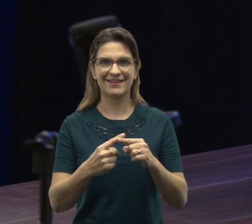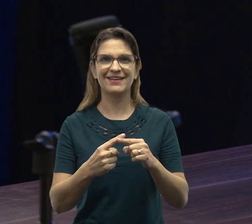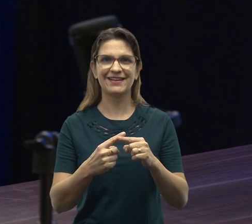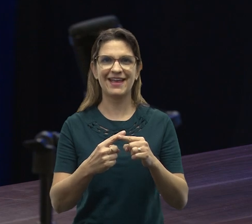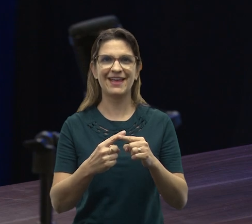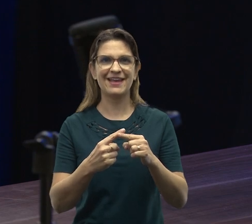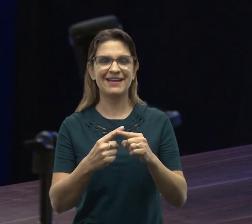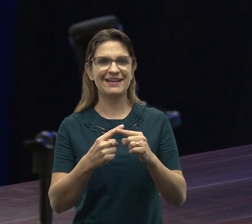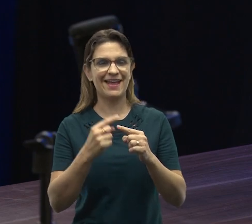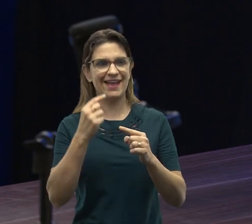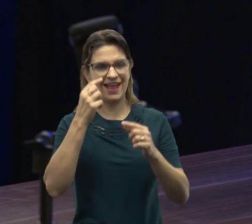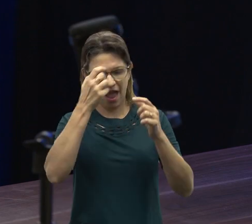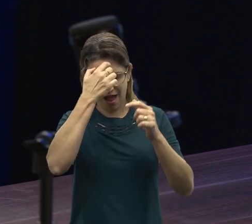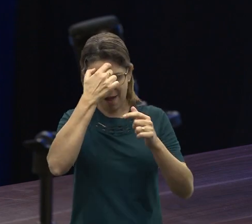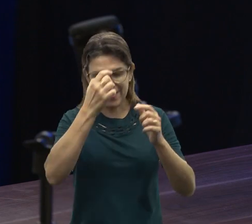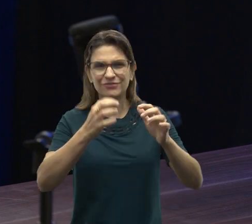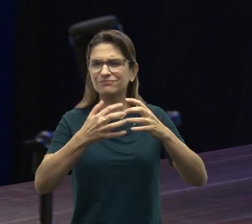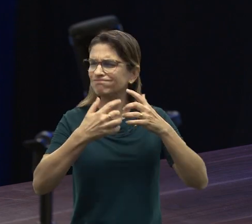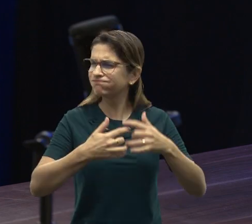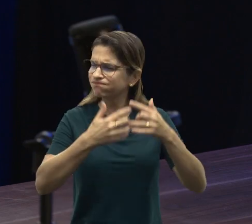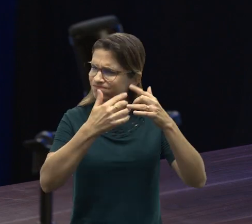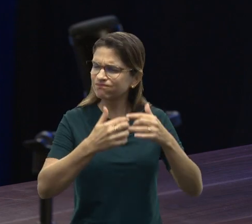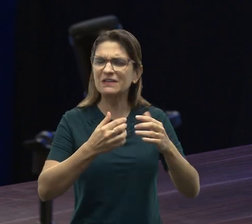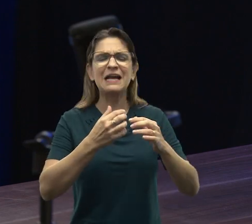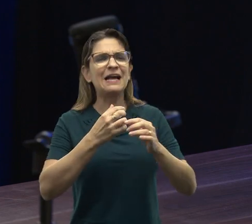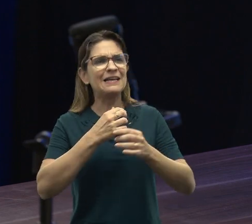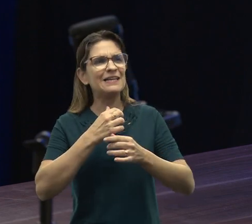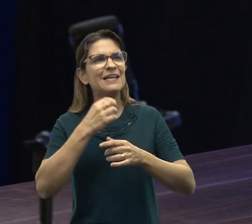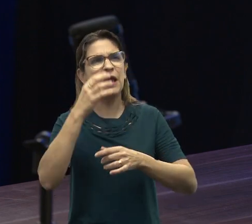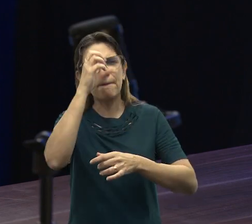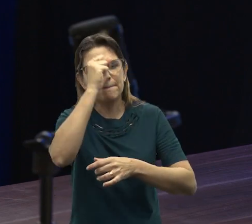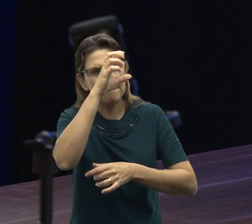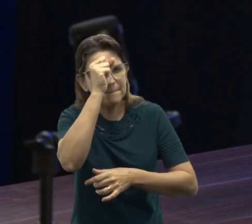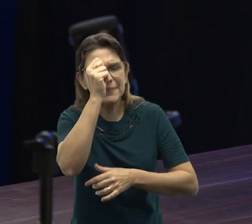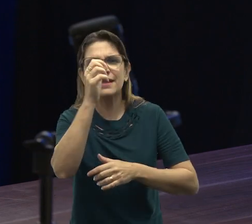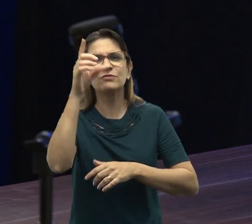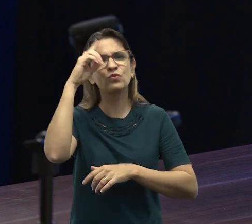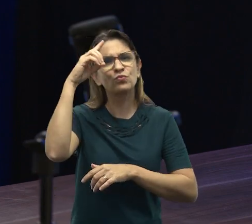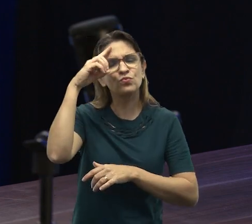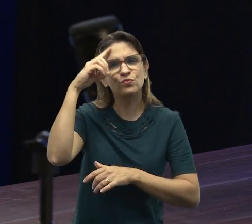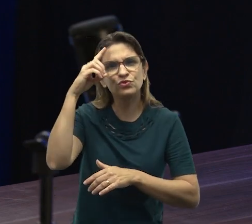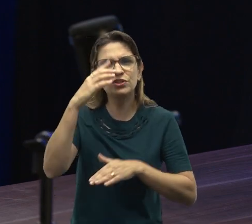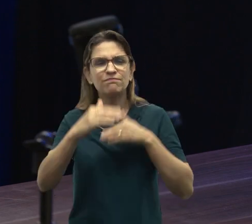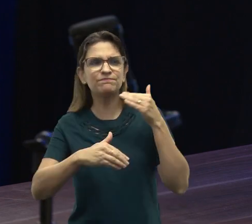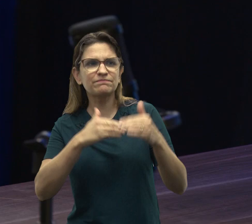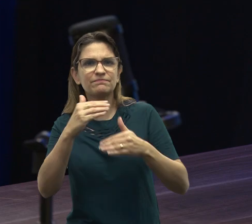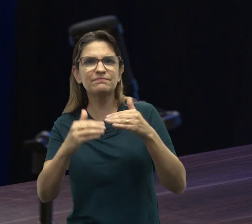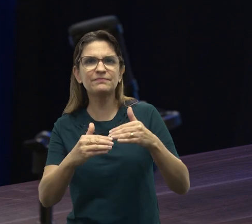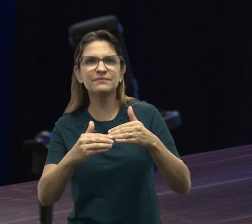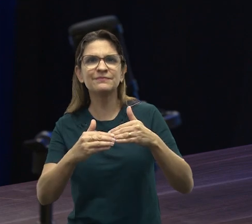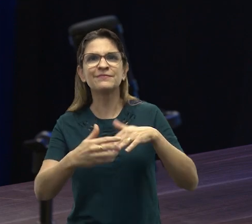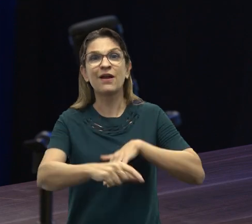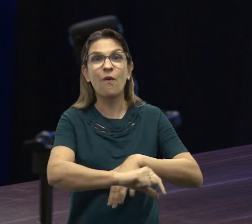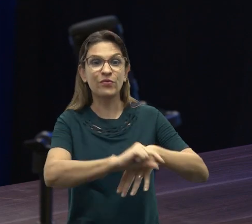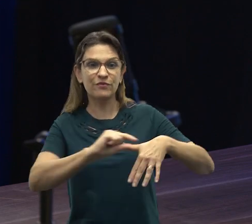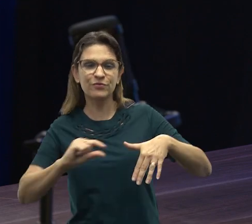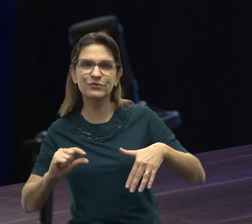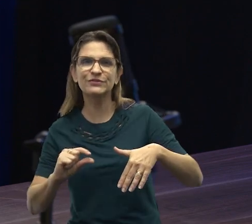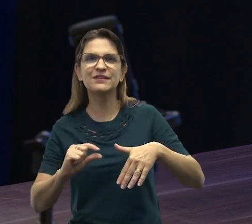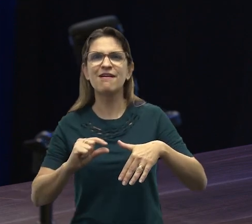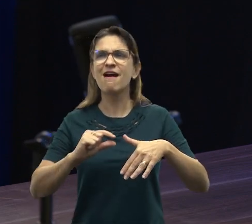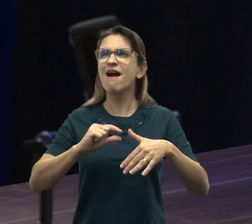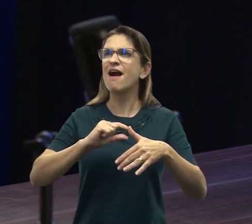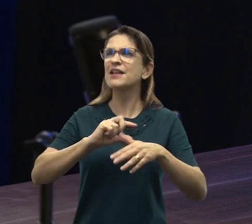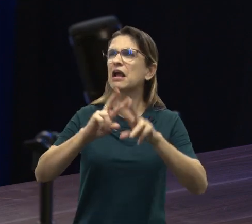muito grande. Eu aprendo todo dia numa discussão sobre rota bioceânica, né? Numa discussão sobre